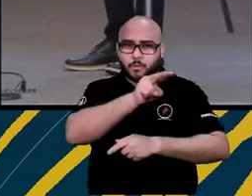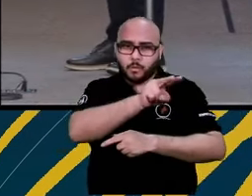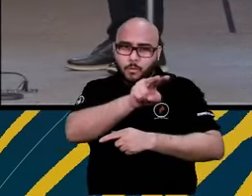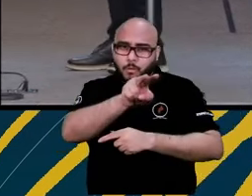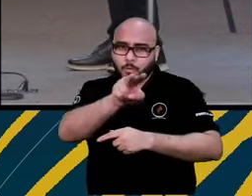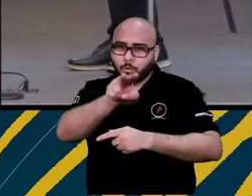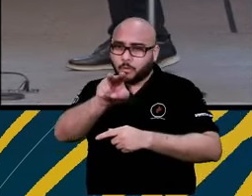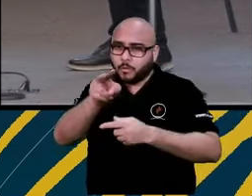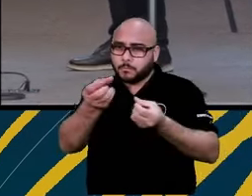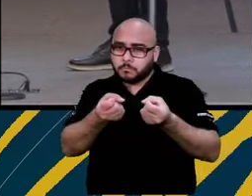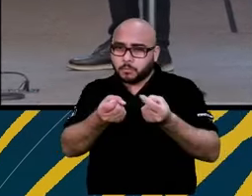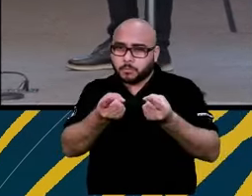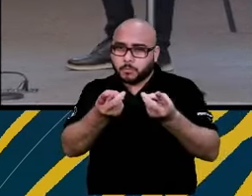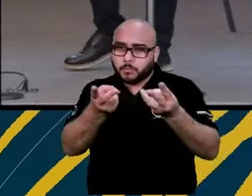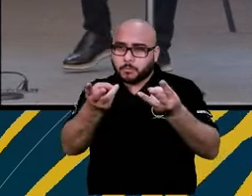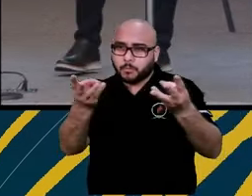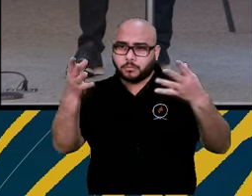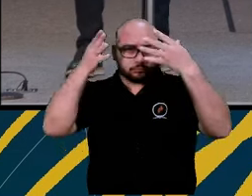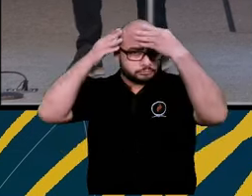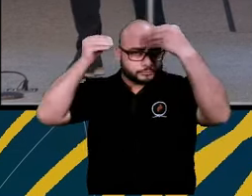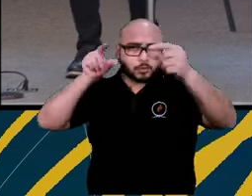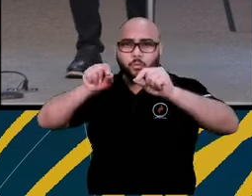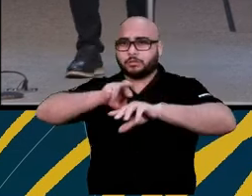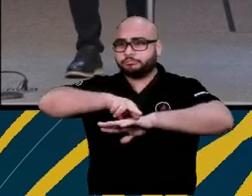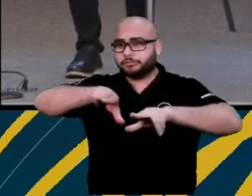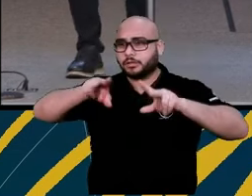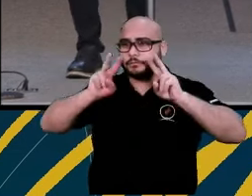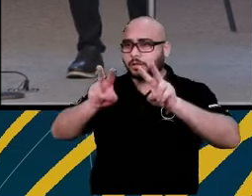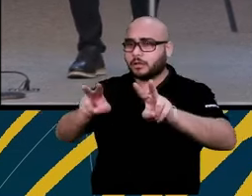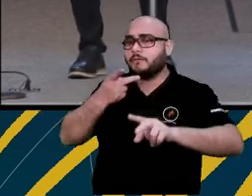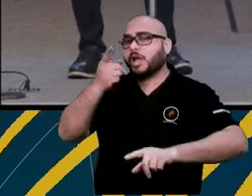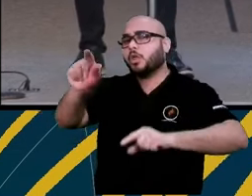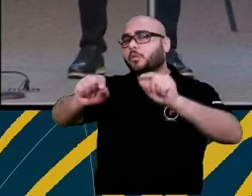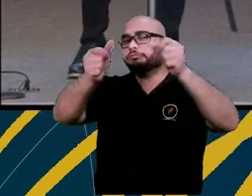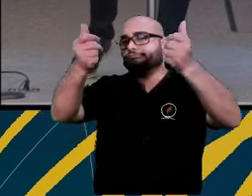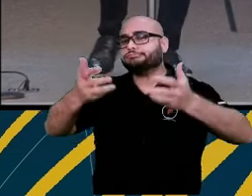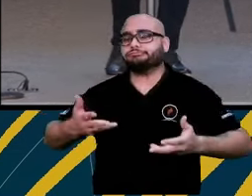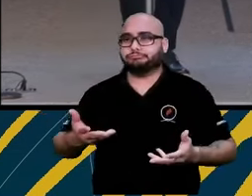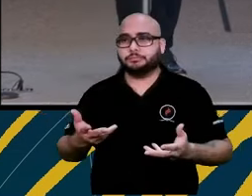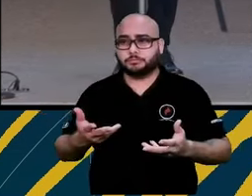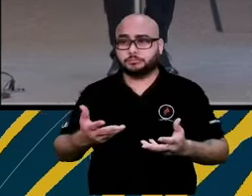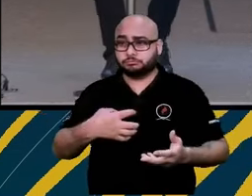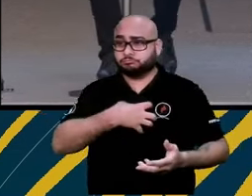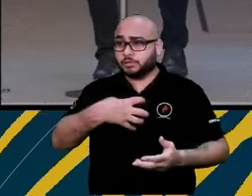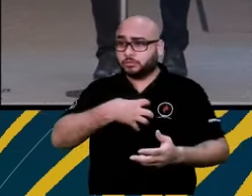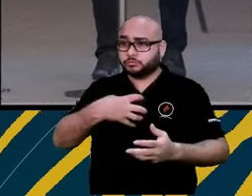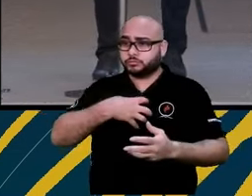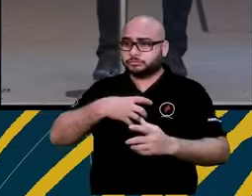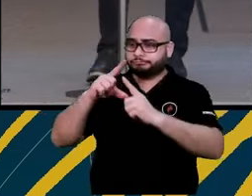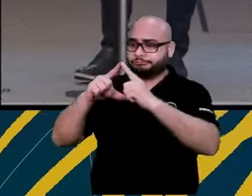olhou para os príncipes e disse: só tem uma forma de sair disso.